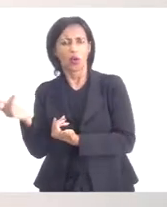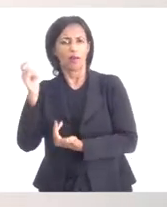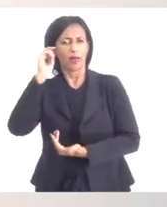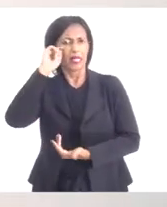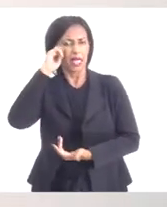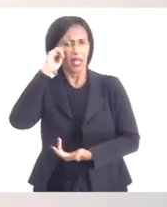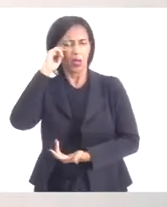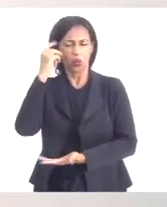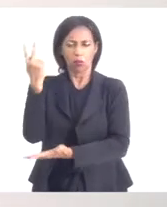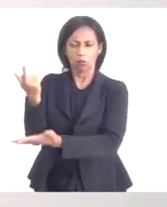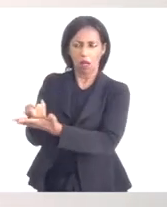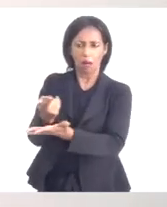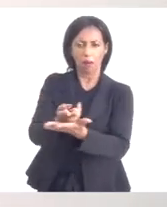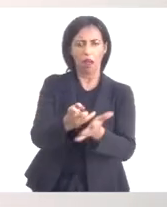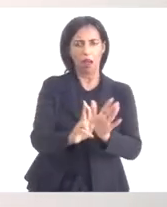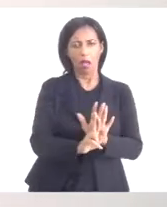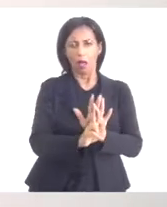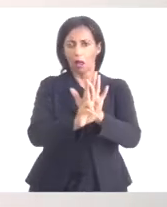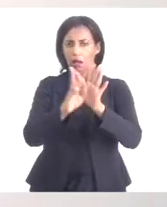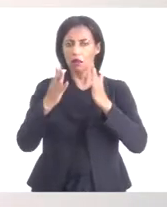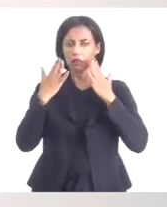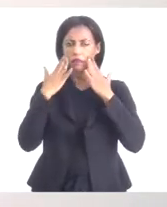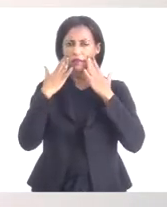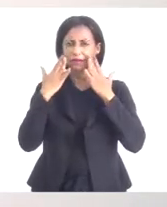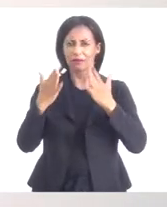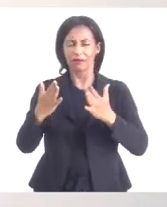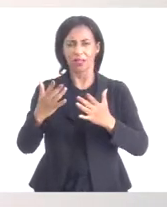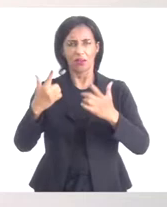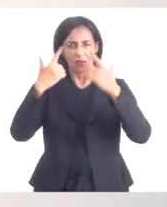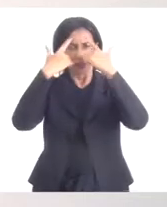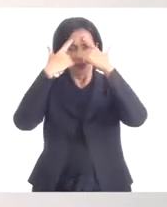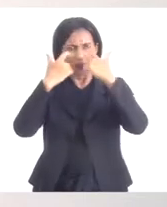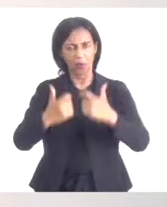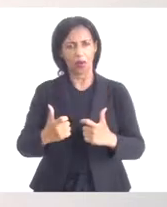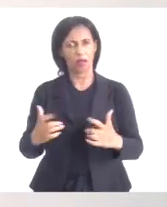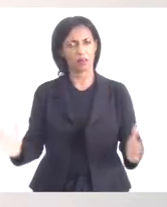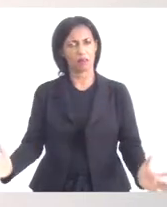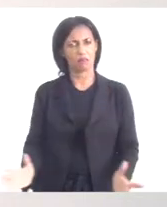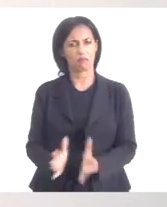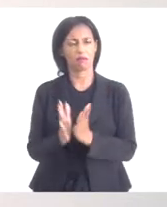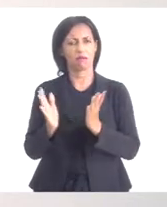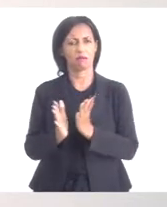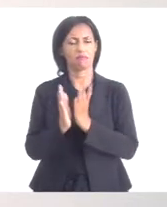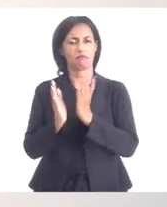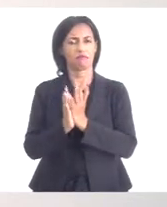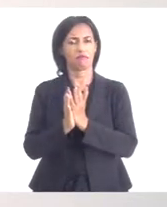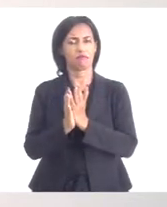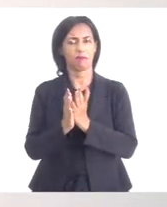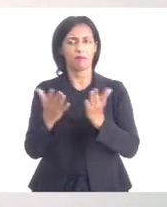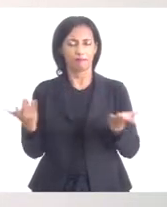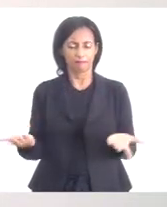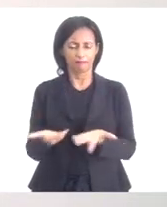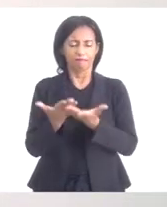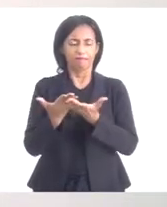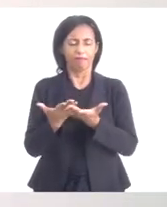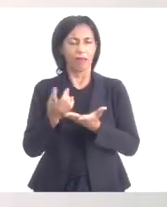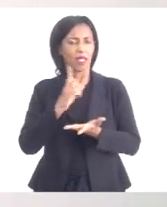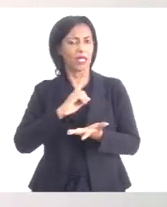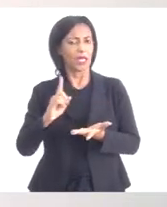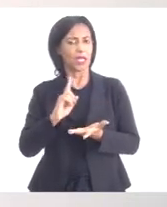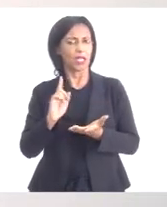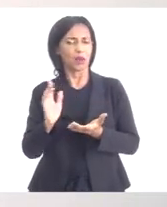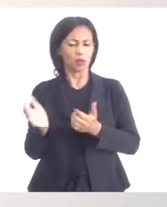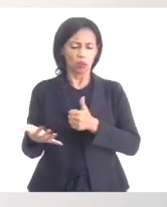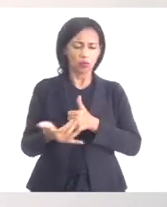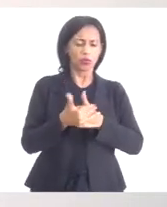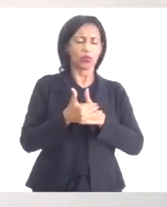chão representam uma expressão Cruel da extrema pobreza Então não nos furtaremos estaremos de